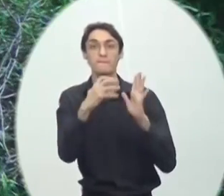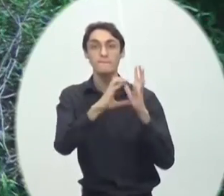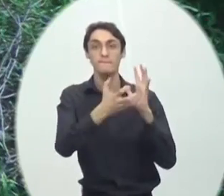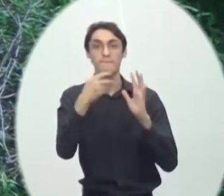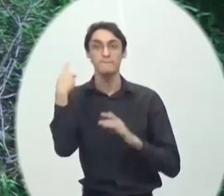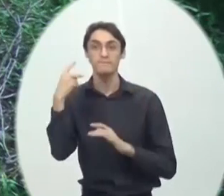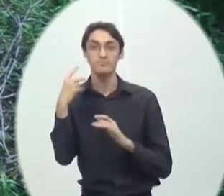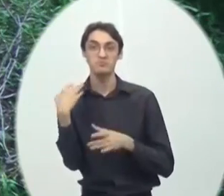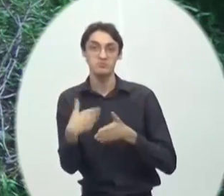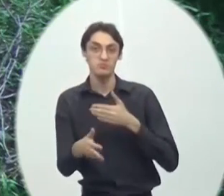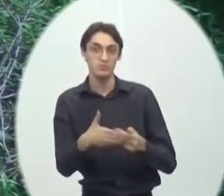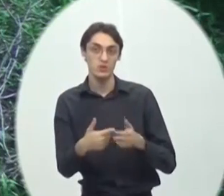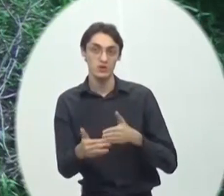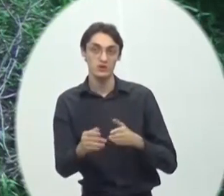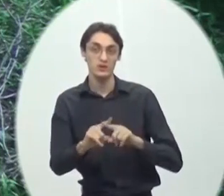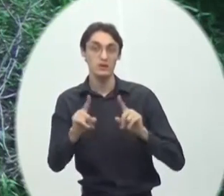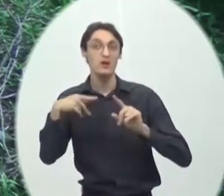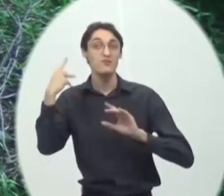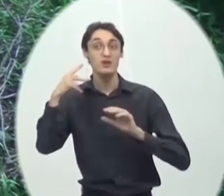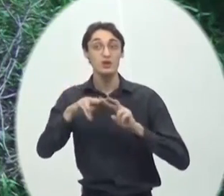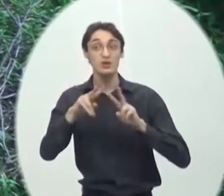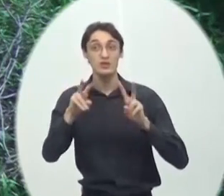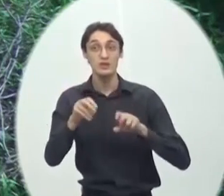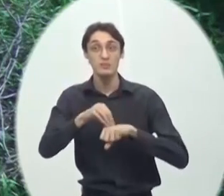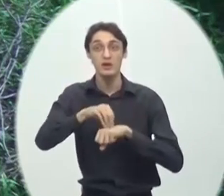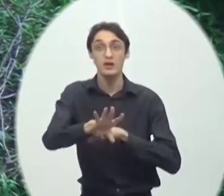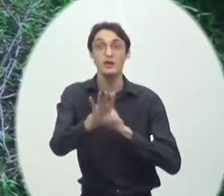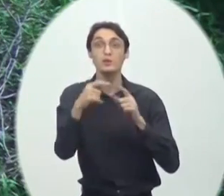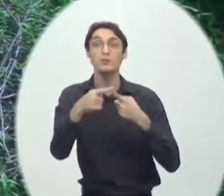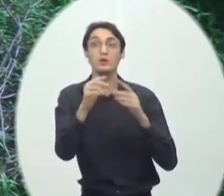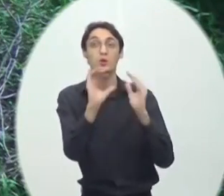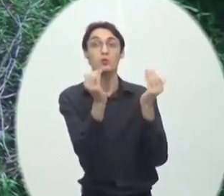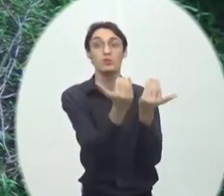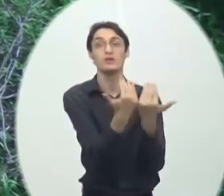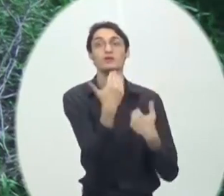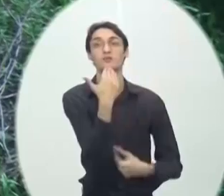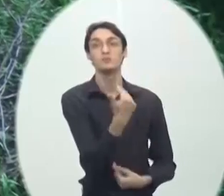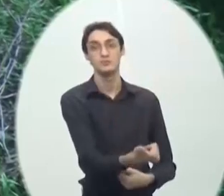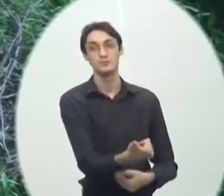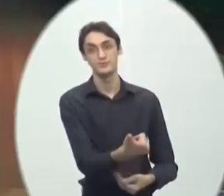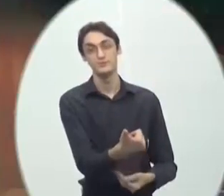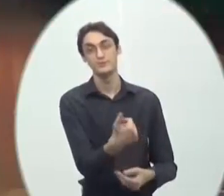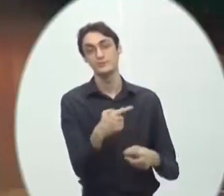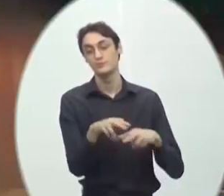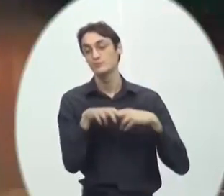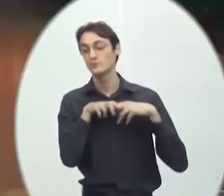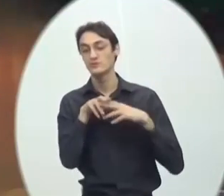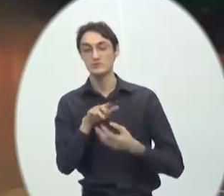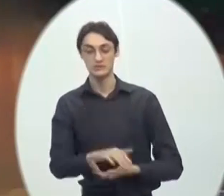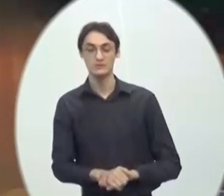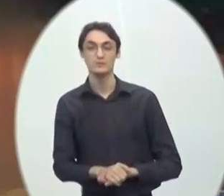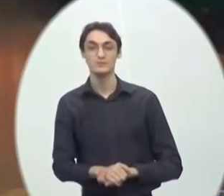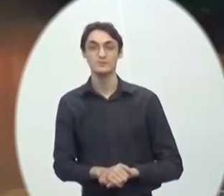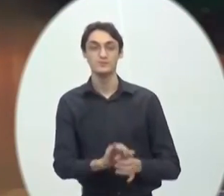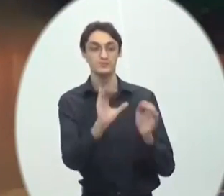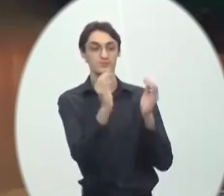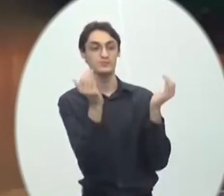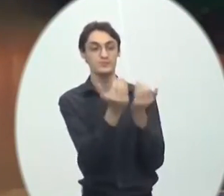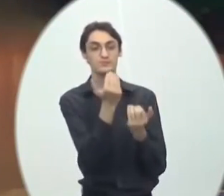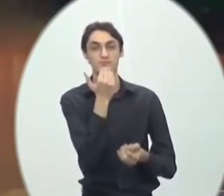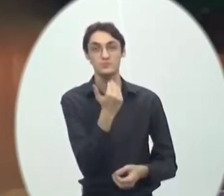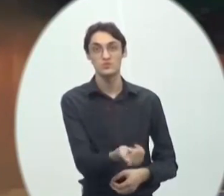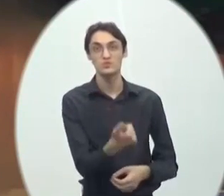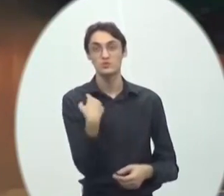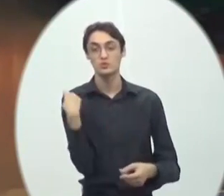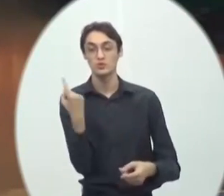não importa. Se um vereador traz o assunto, é porque a comunidade solicitou. É só por isso, é porque a comunidade nos solicita que a gente